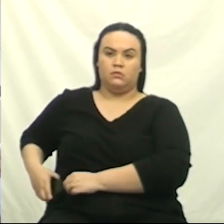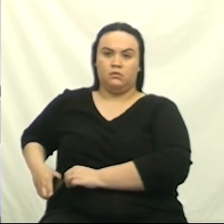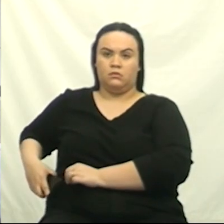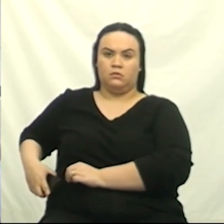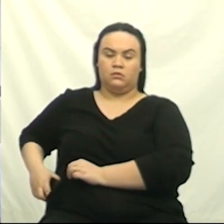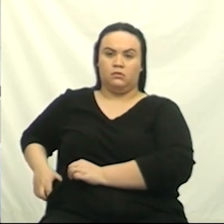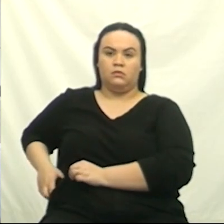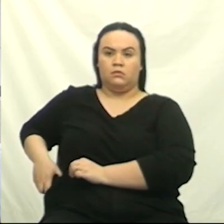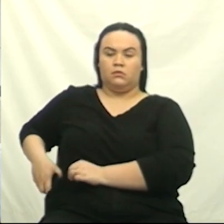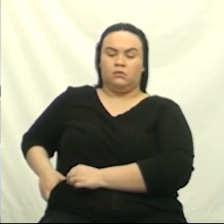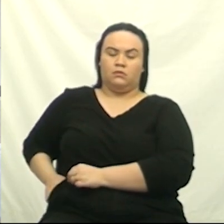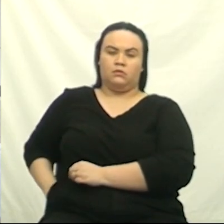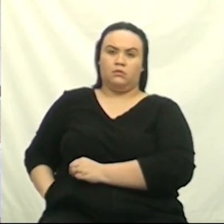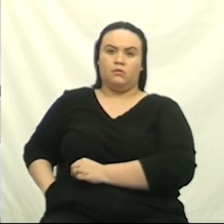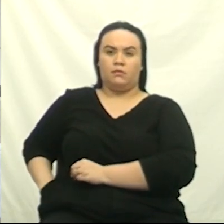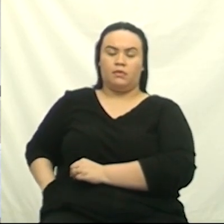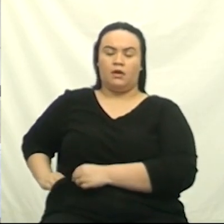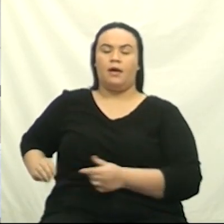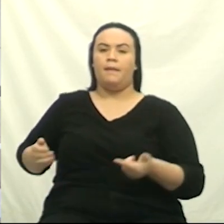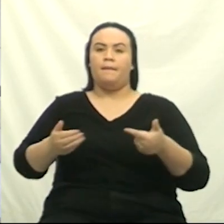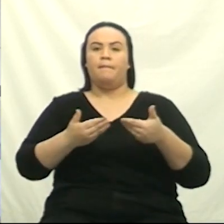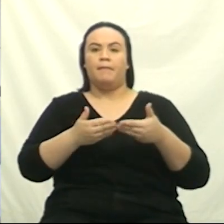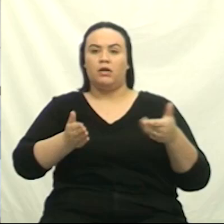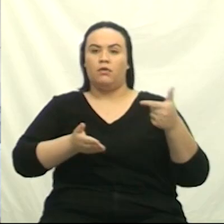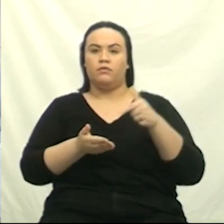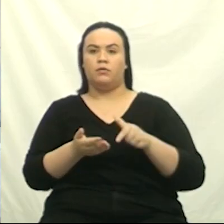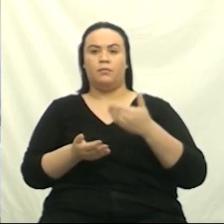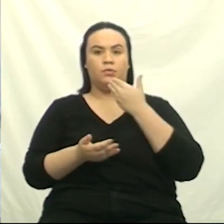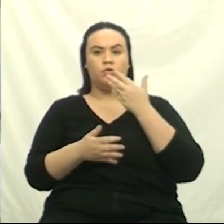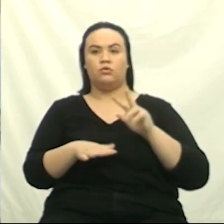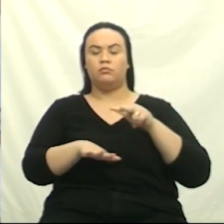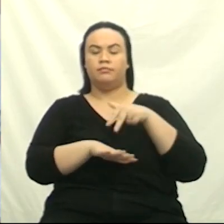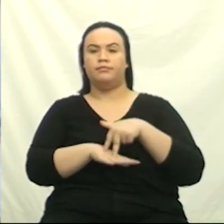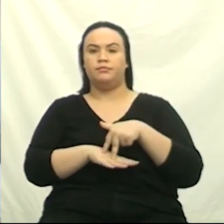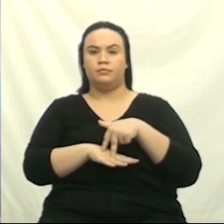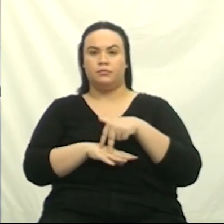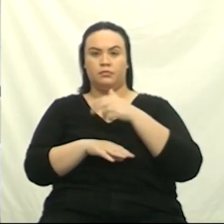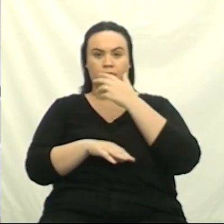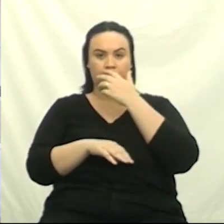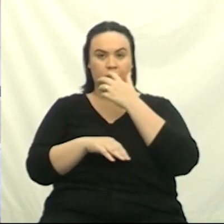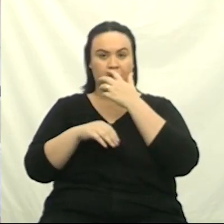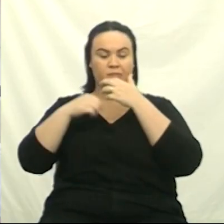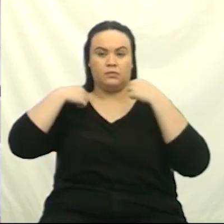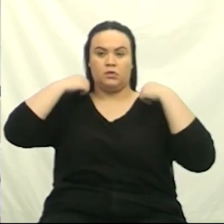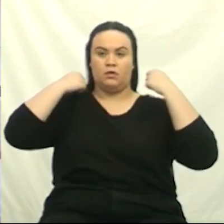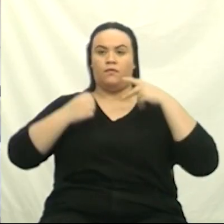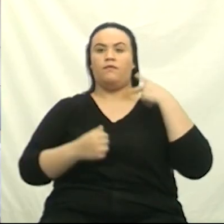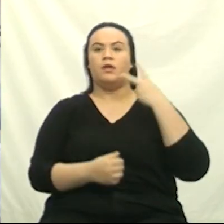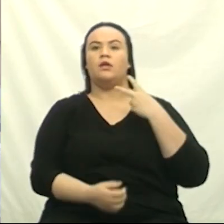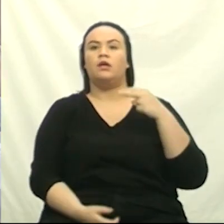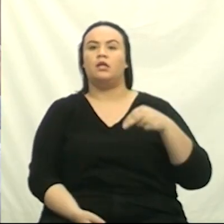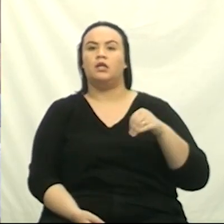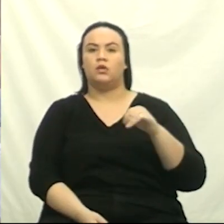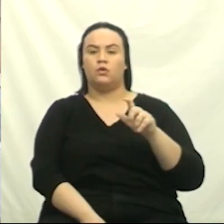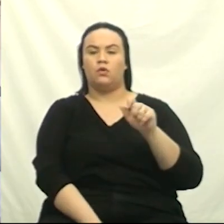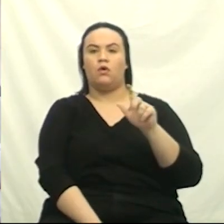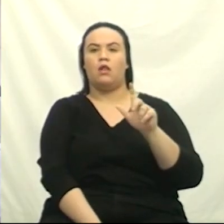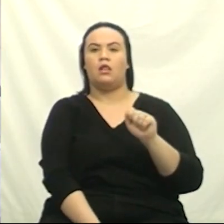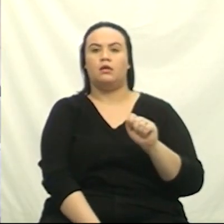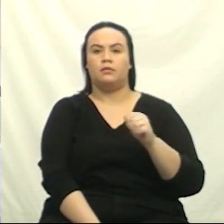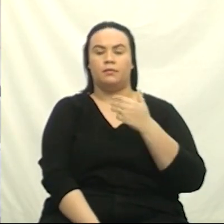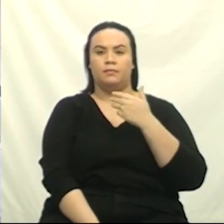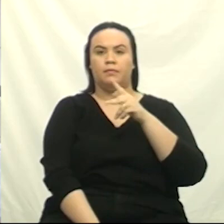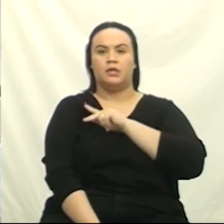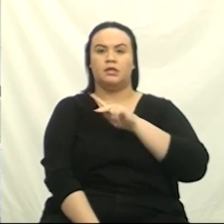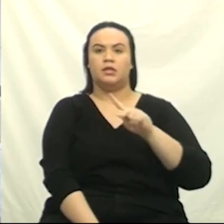reabertos os trabalhos questão de ordem presidente questão de ordem cedida ao vereador Nicola Martins senhor